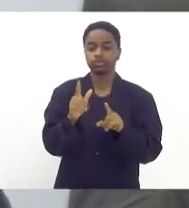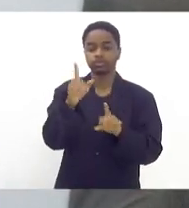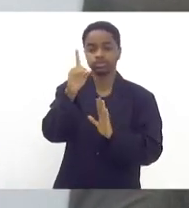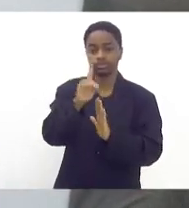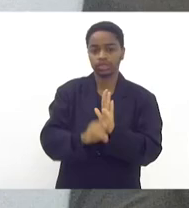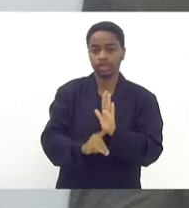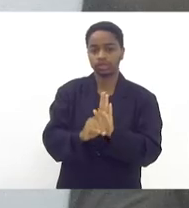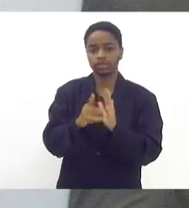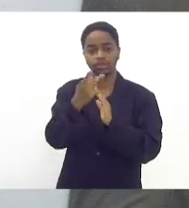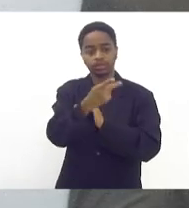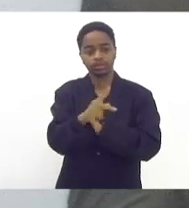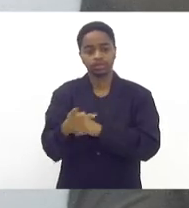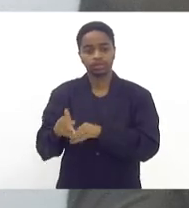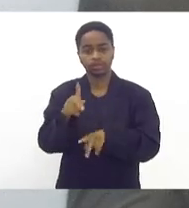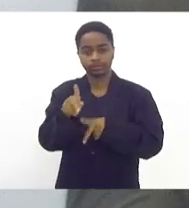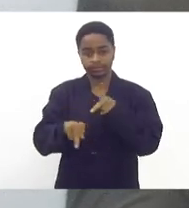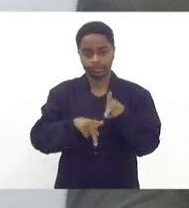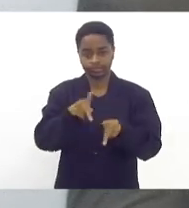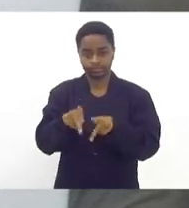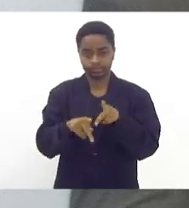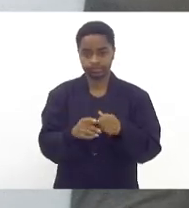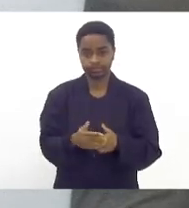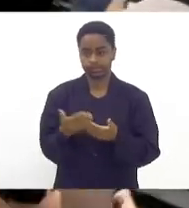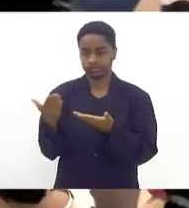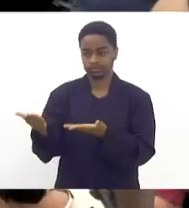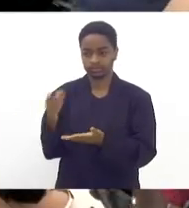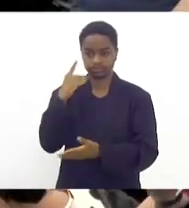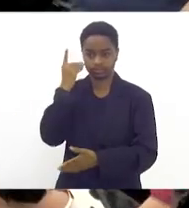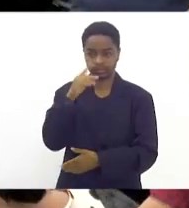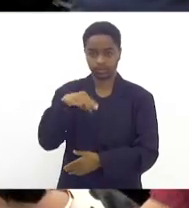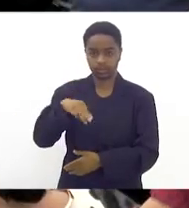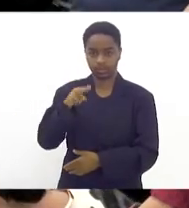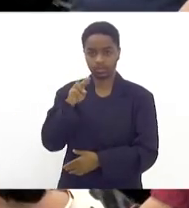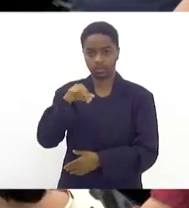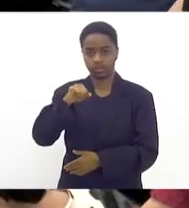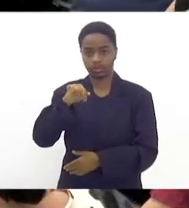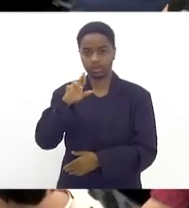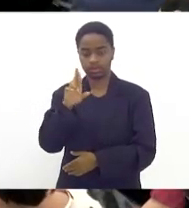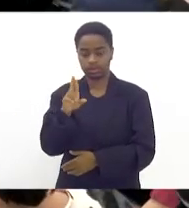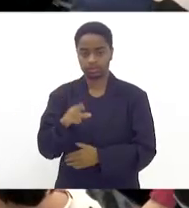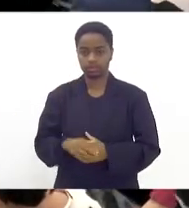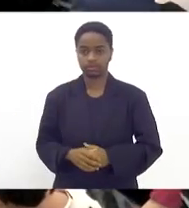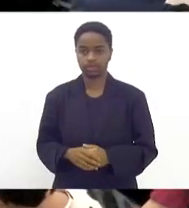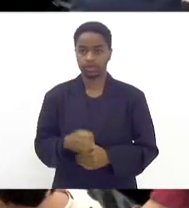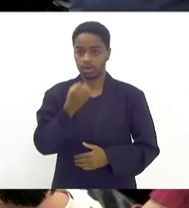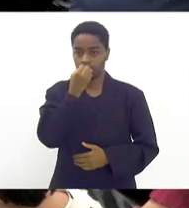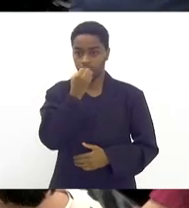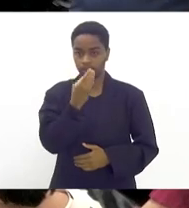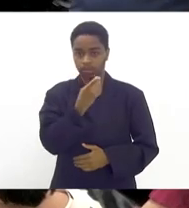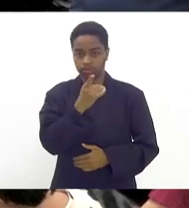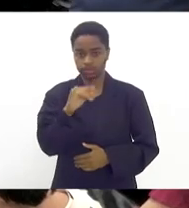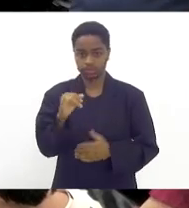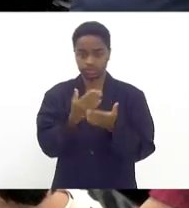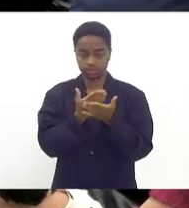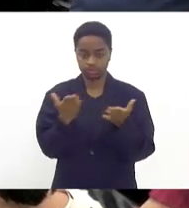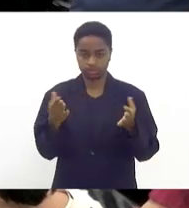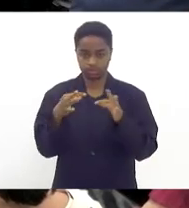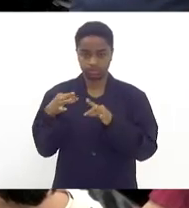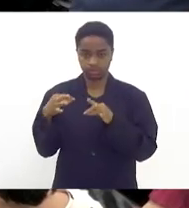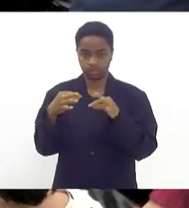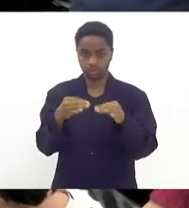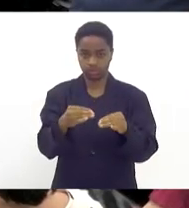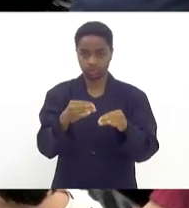desta população por favor Deputado munir Bom dia a todas e a